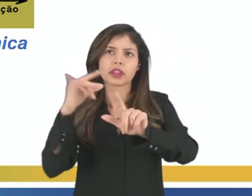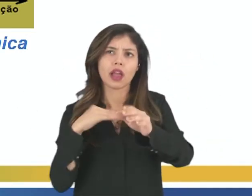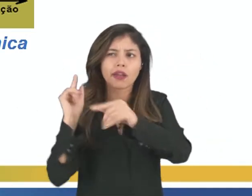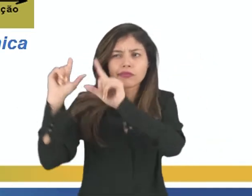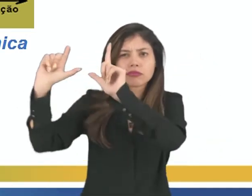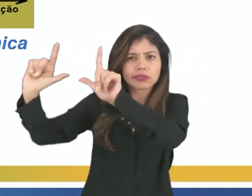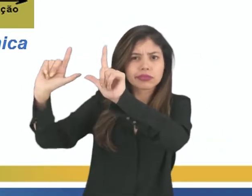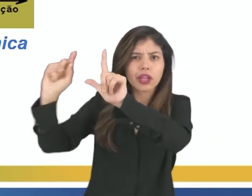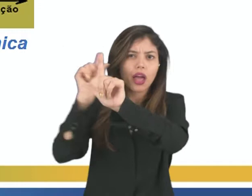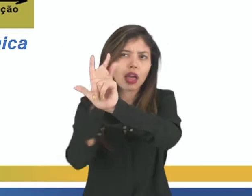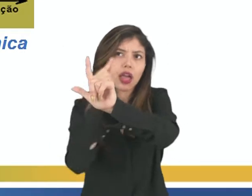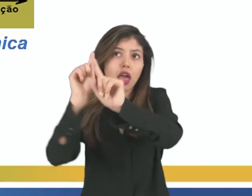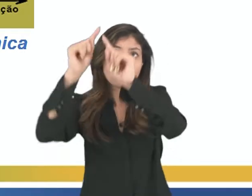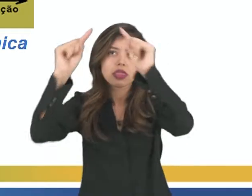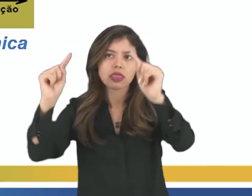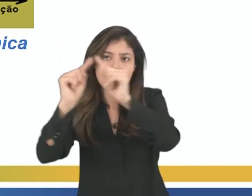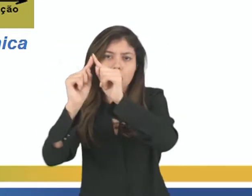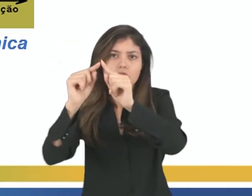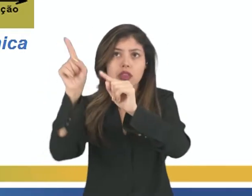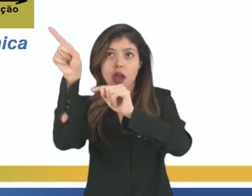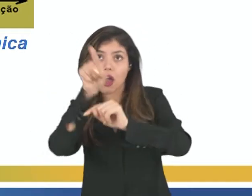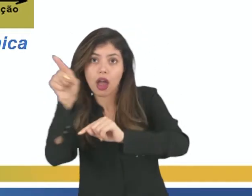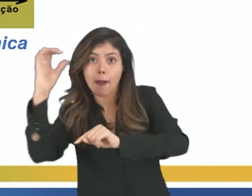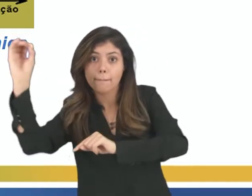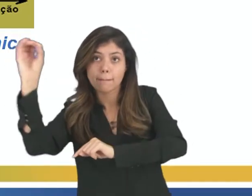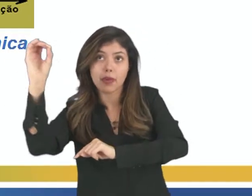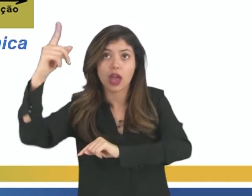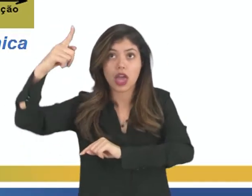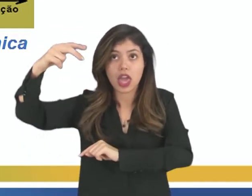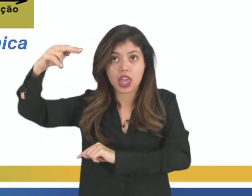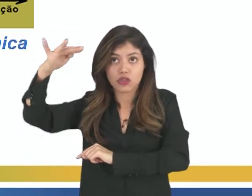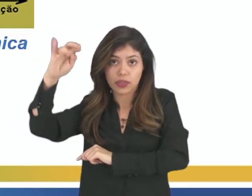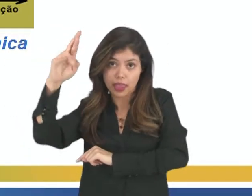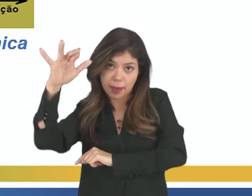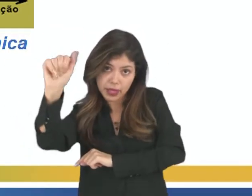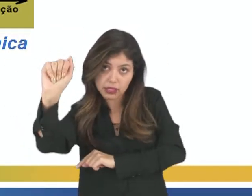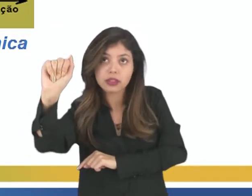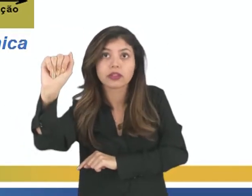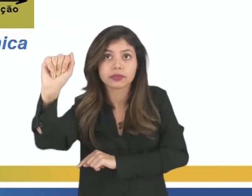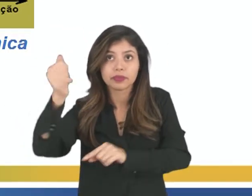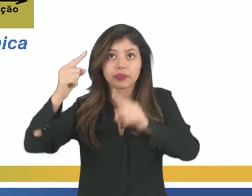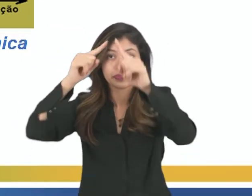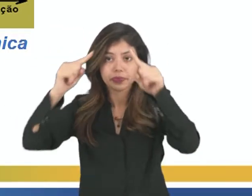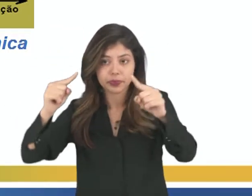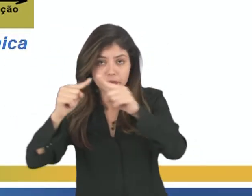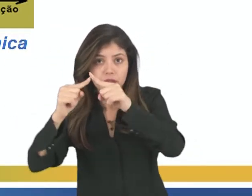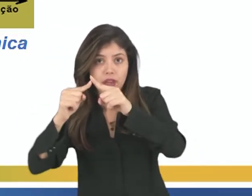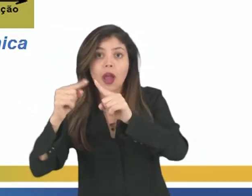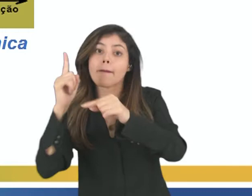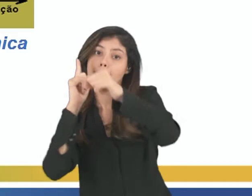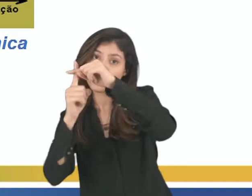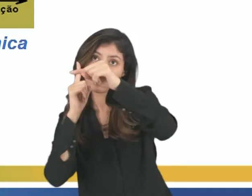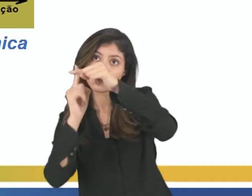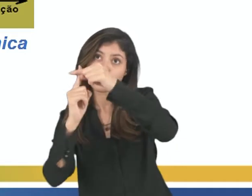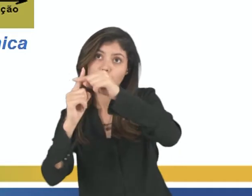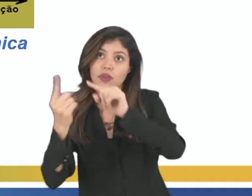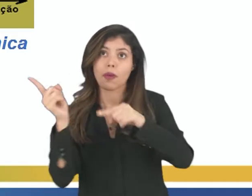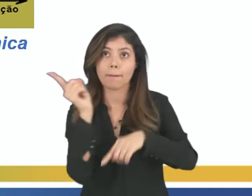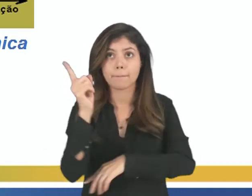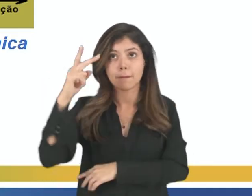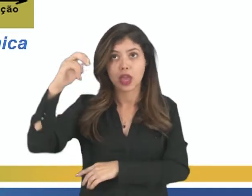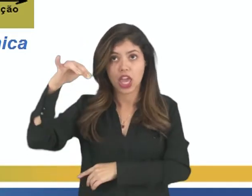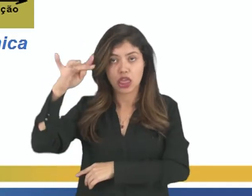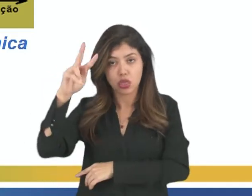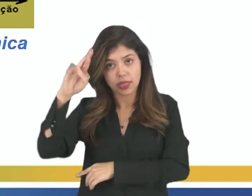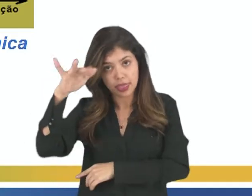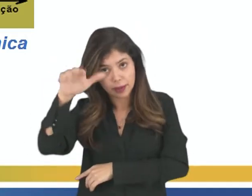da tela um ΔH negativo, indicando que é uma reação exotérmica, e um ΔH positivo, indicando a você que